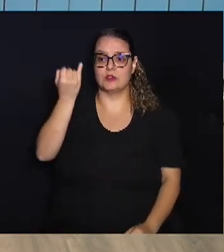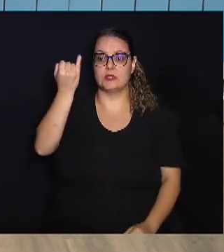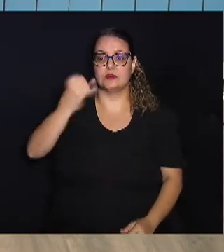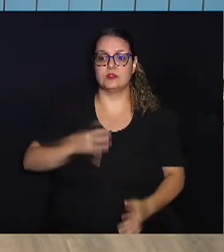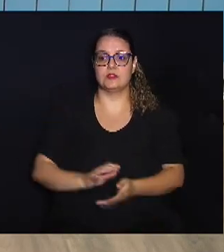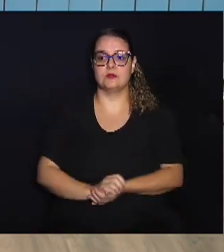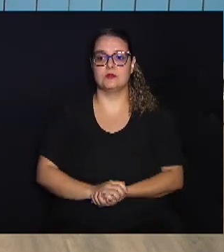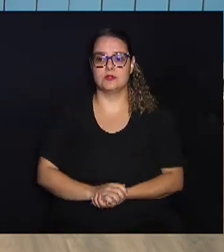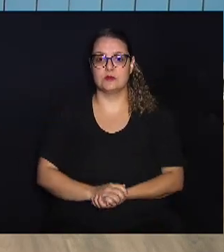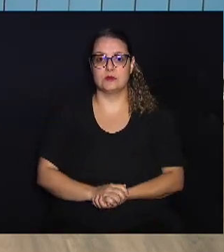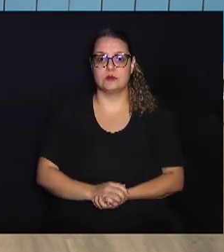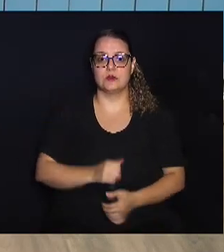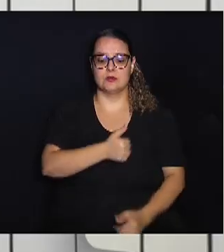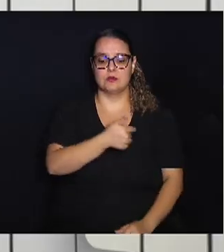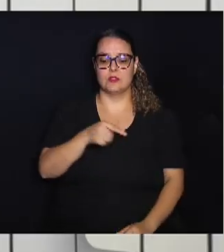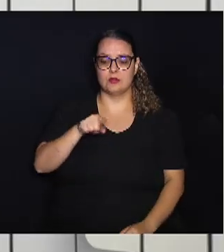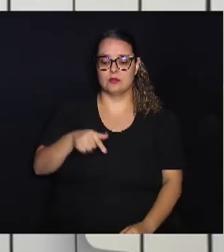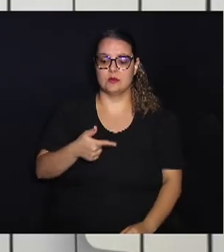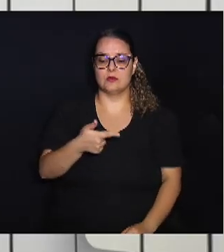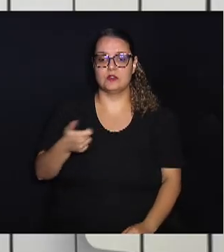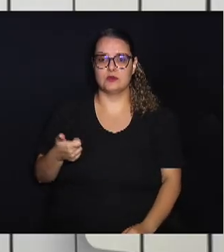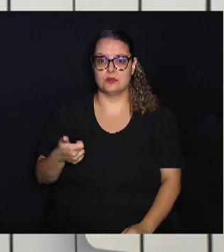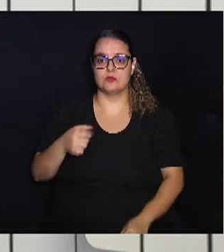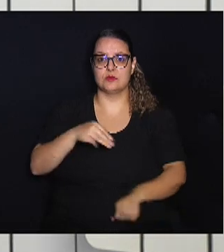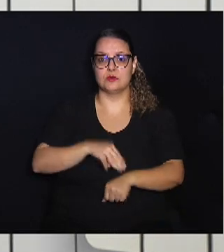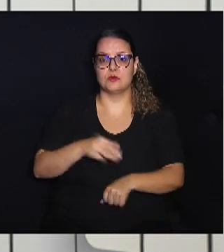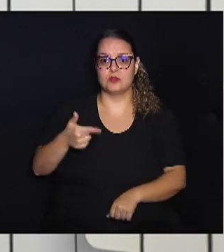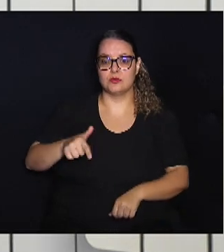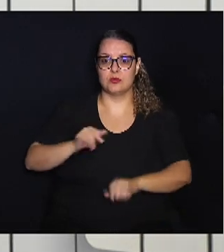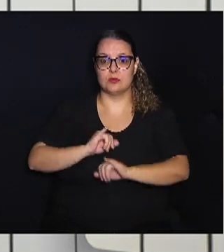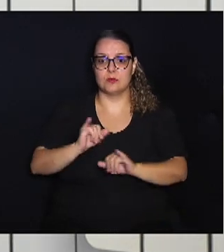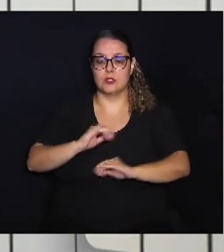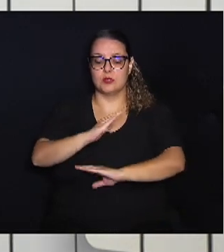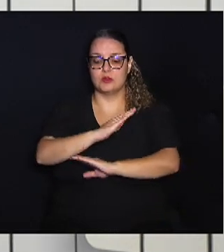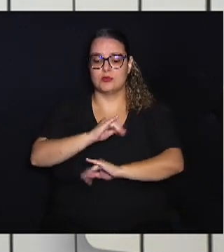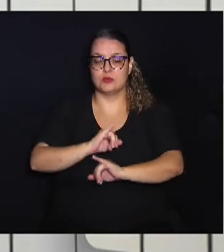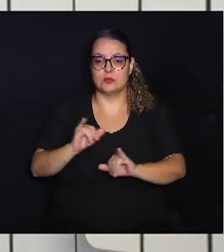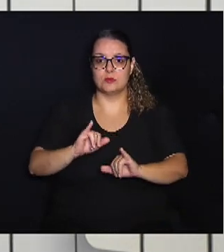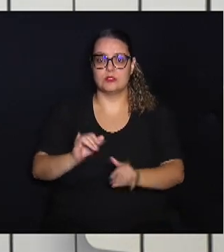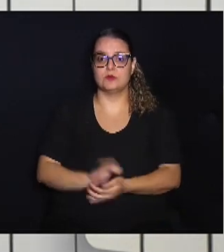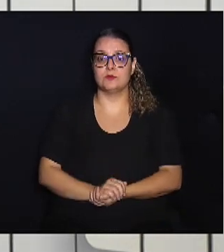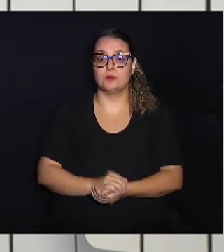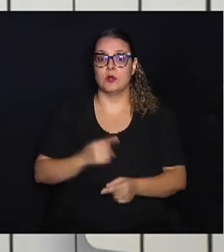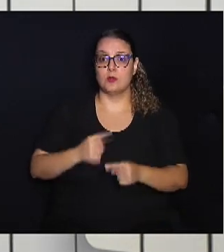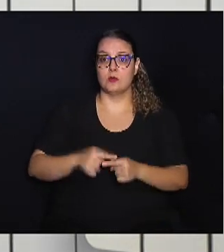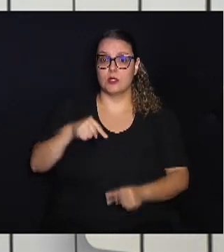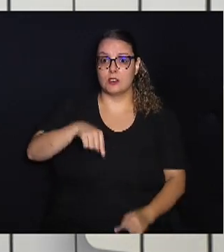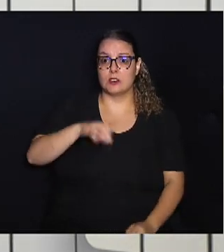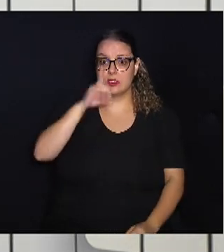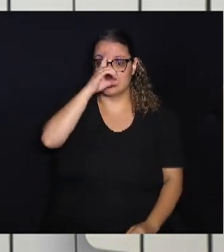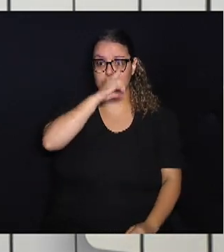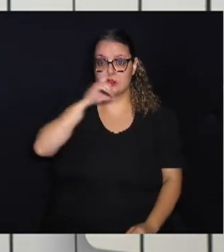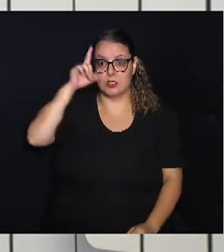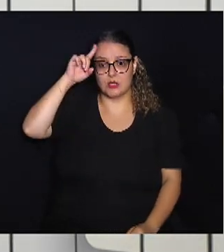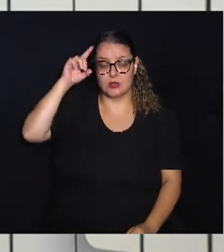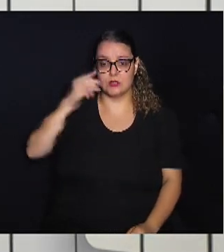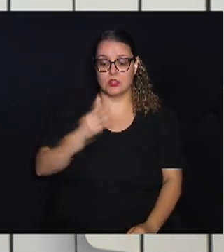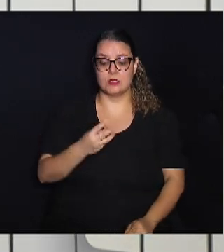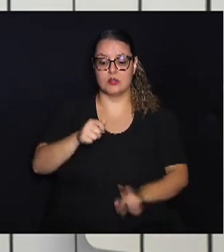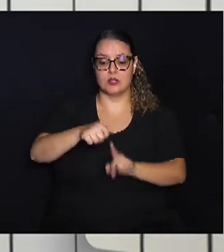importantíssimas. 12h mais 21 minutos, a gente segue aqui com o Jornal Câmara Notícia, porque neste domingo, dia 3 de